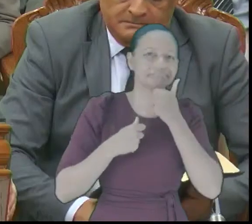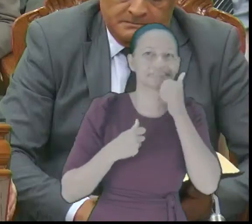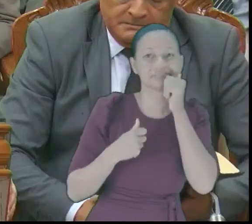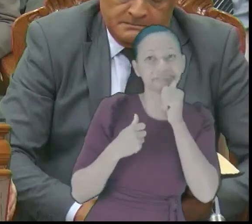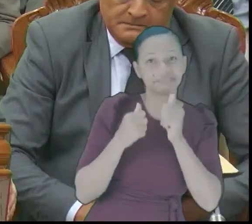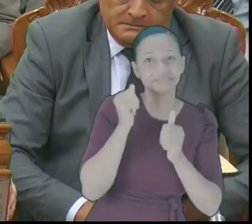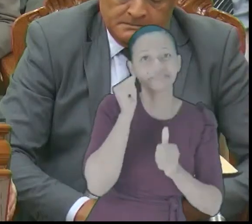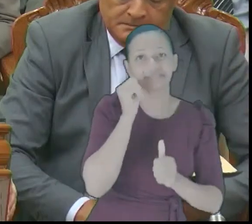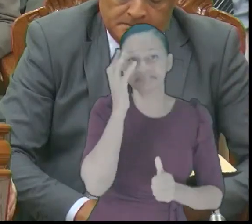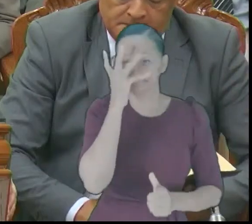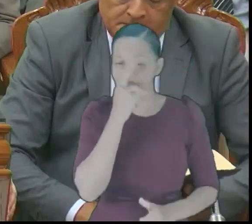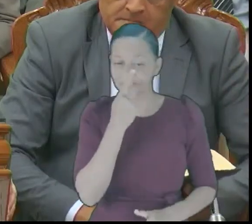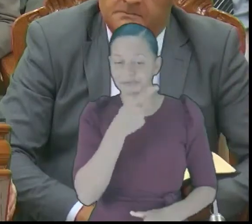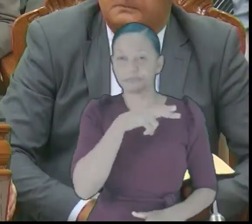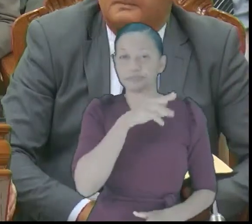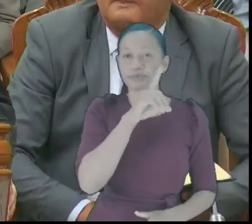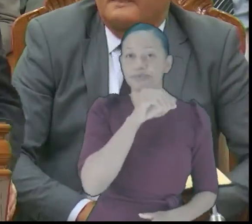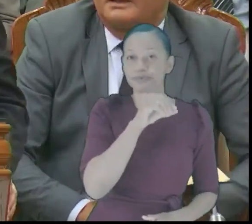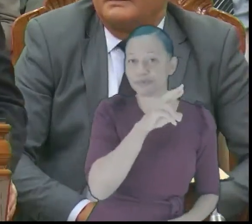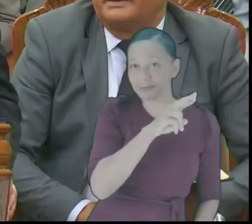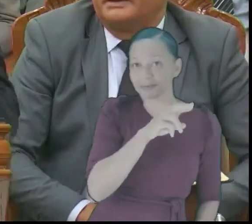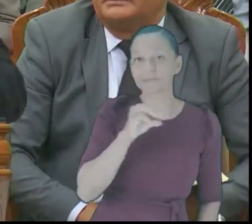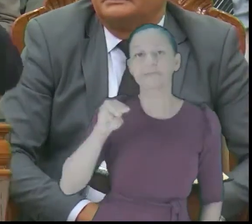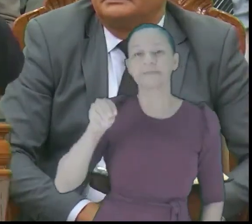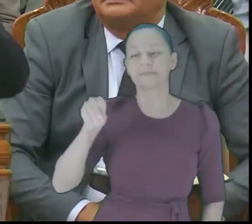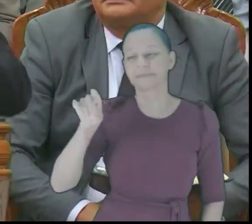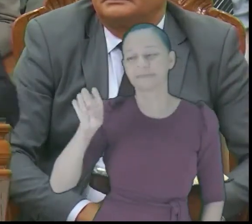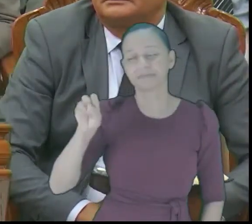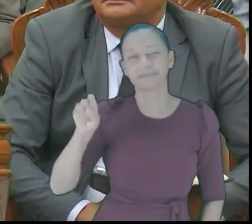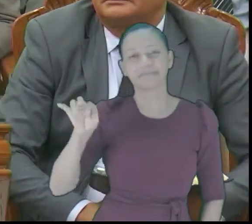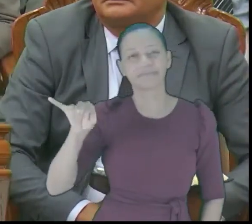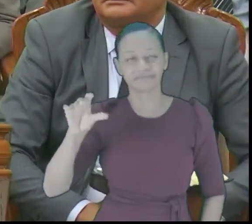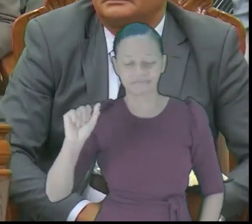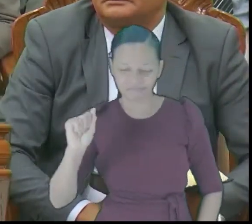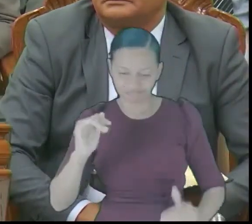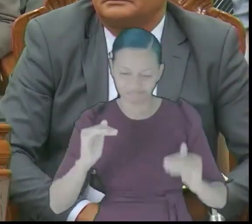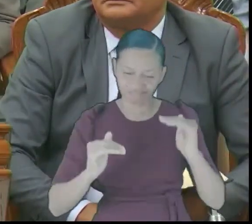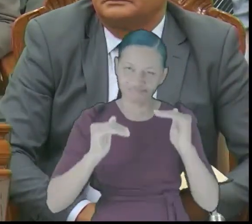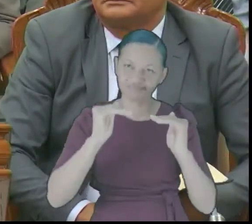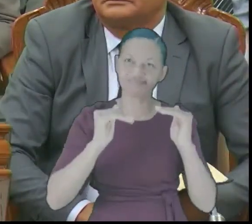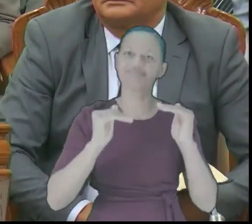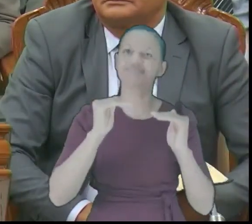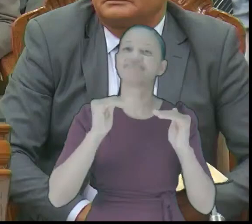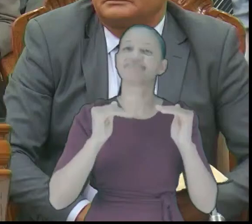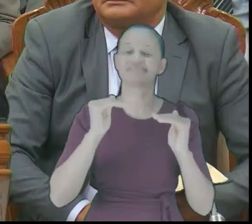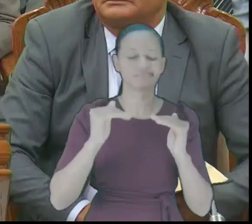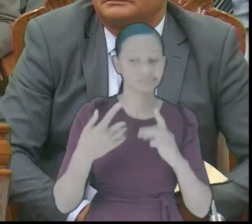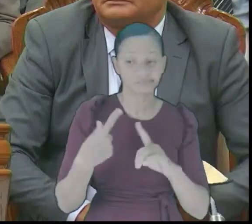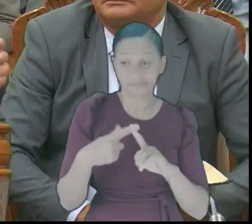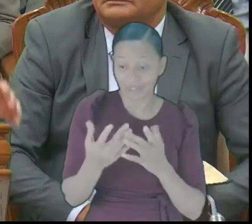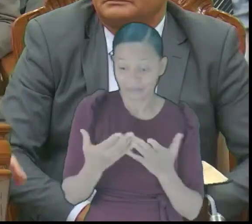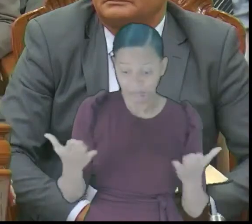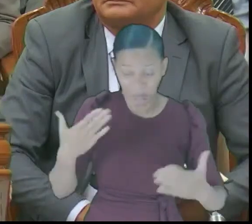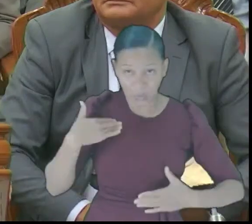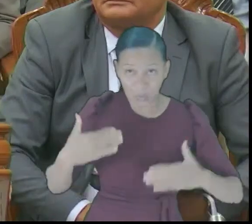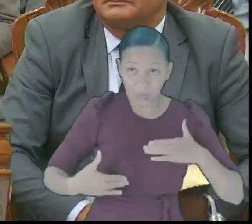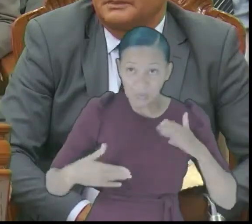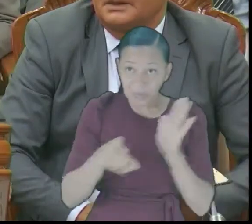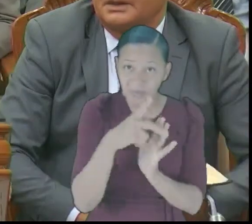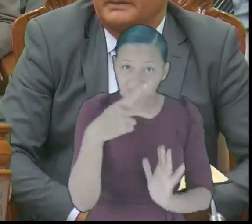com pudor e modéstia. Equilíbrio. Porque seu corpo não é seu.